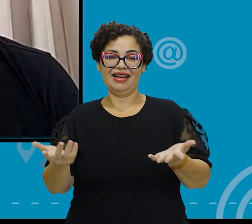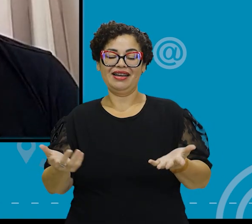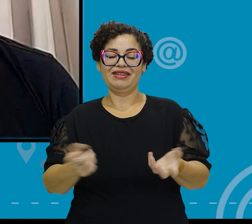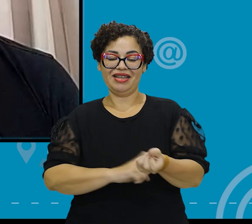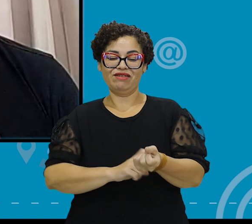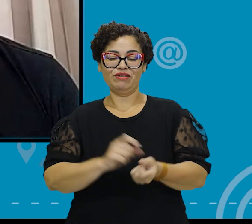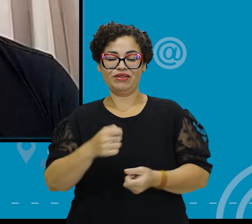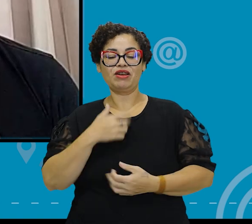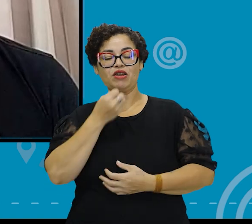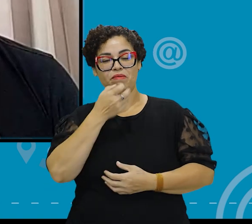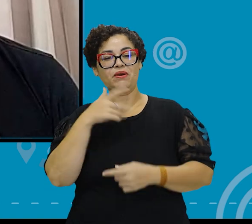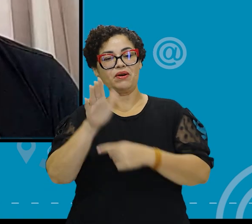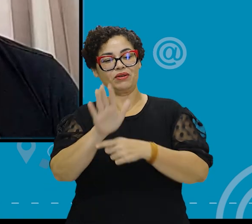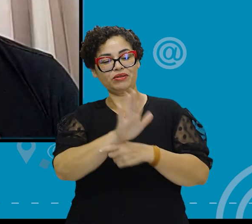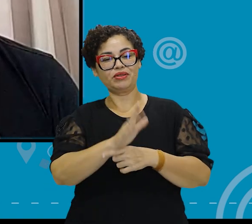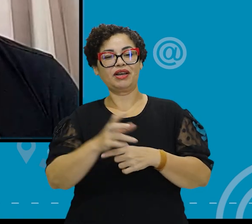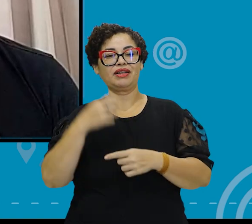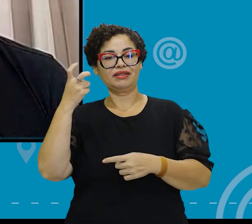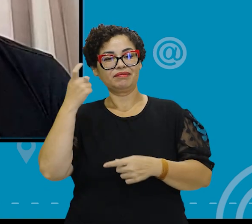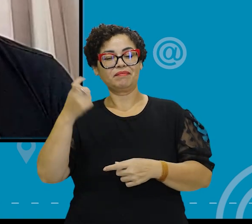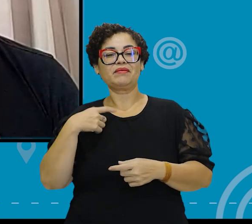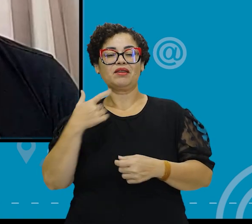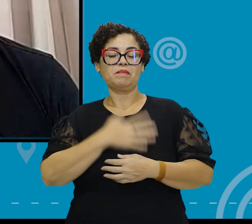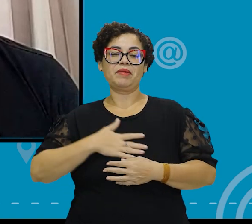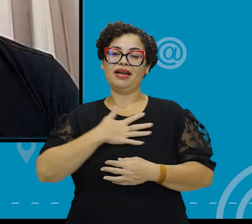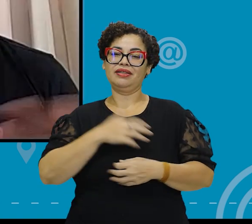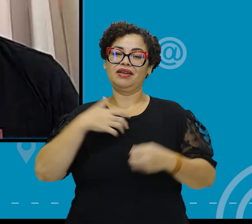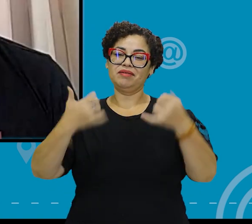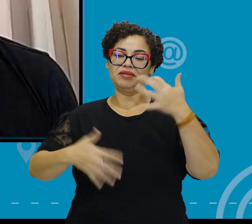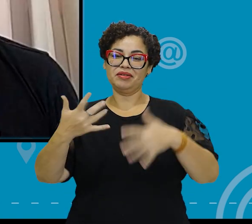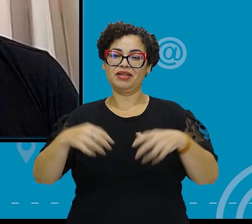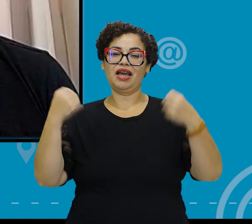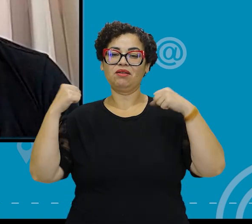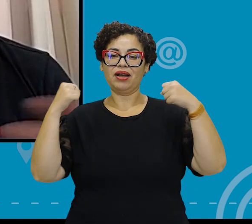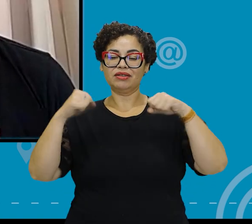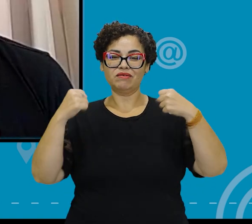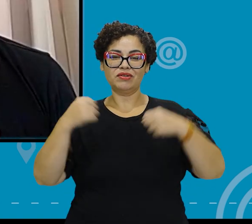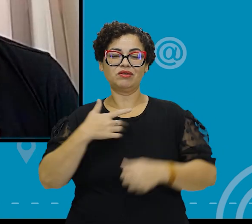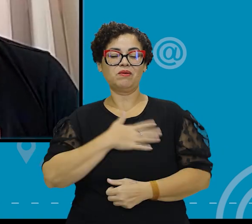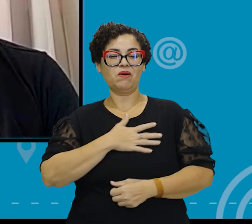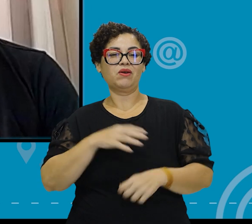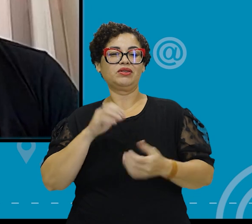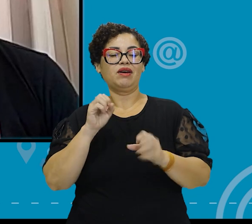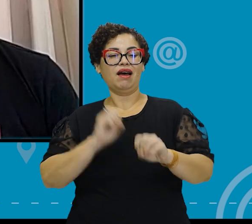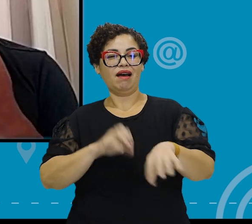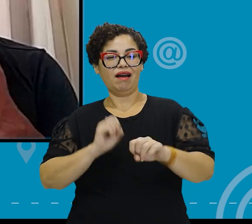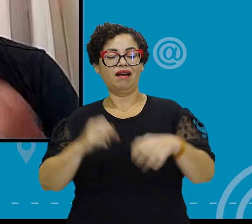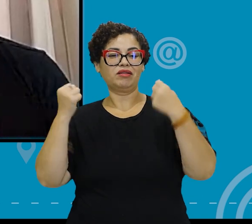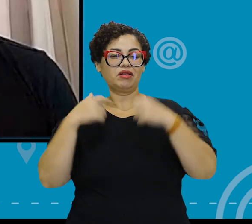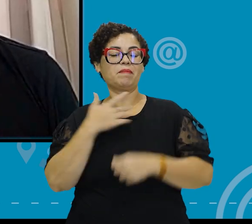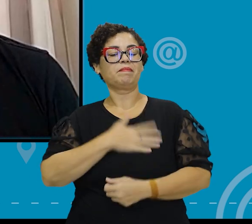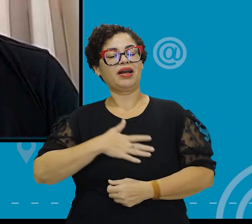eu espero ter contribuído. Eu sinto assim, um grande prazer de falar de educação física, e dar aula de educação física. É uma